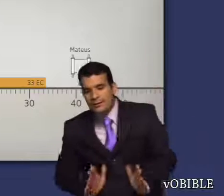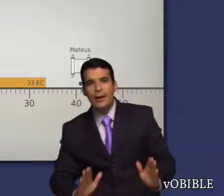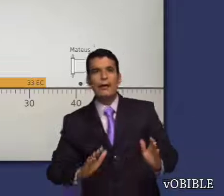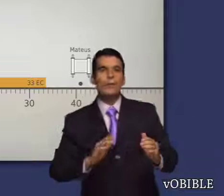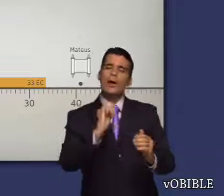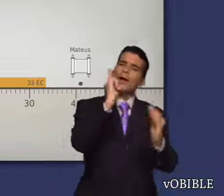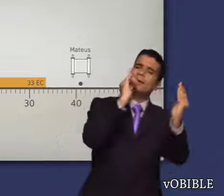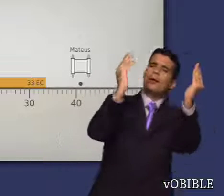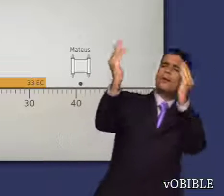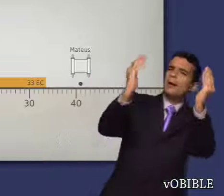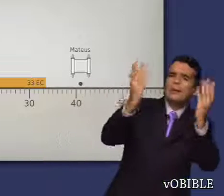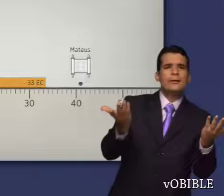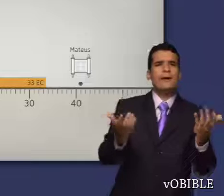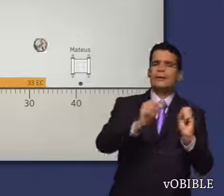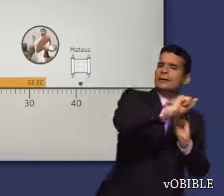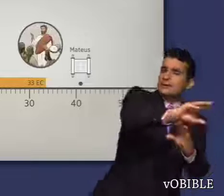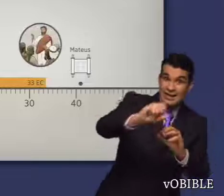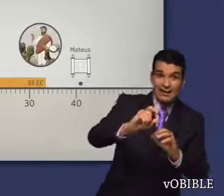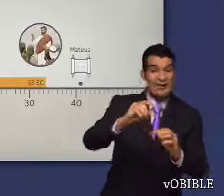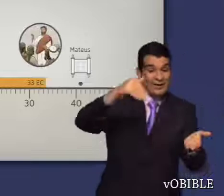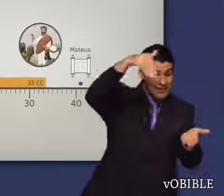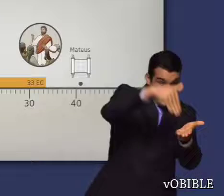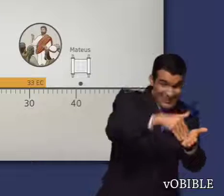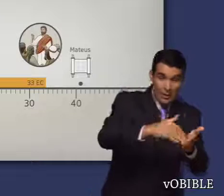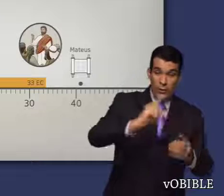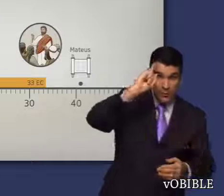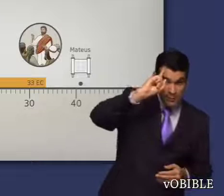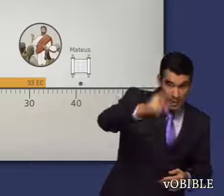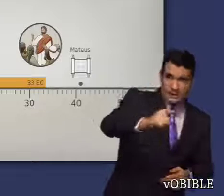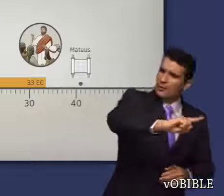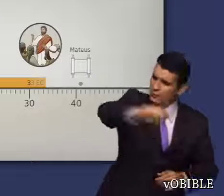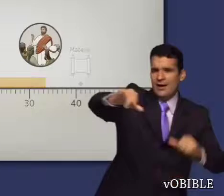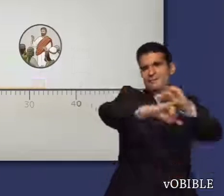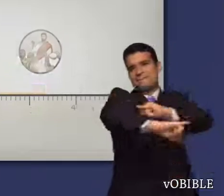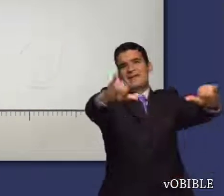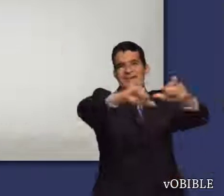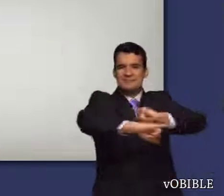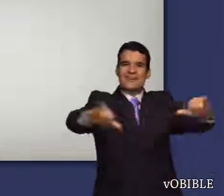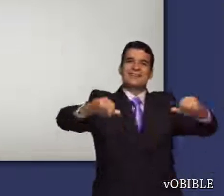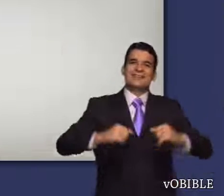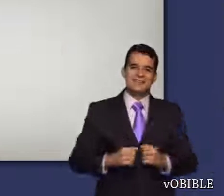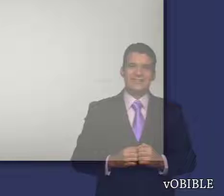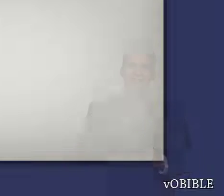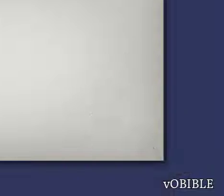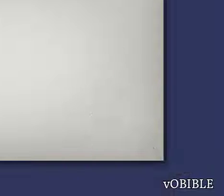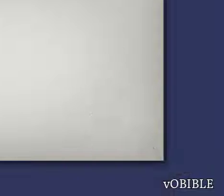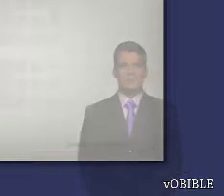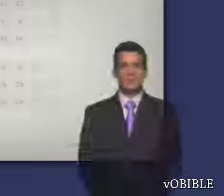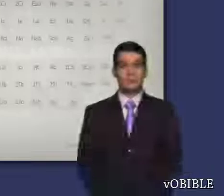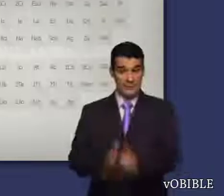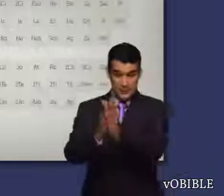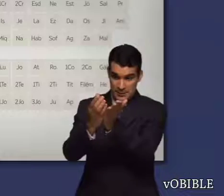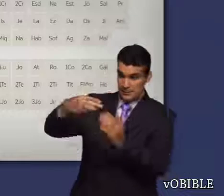pouco antes de Jesus nascer e termina com a ordem de Jesus: vão e façam discípulos. Você sabia?